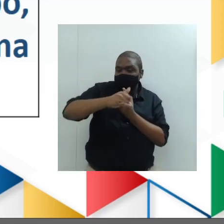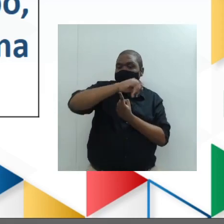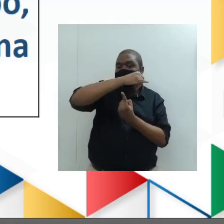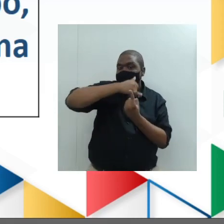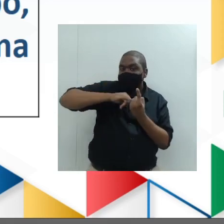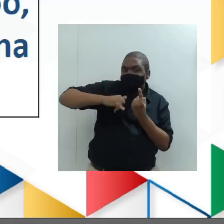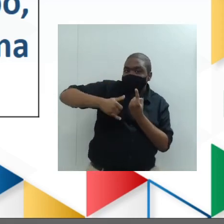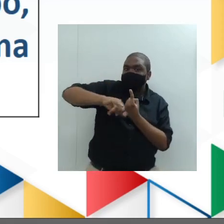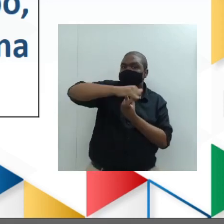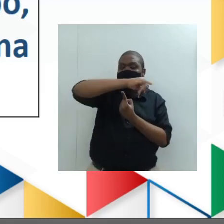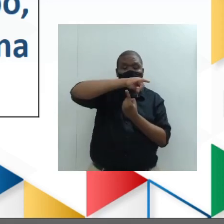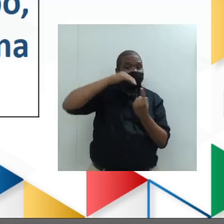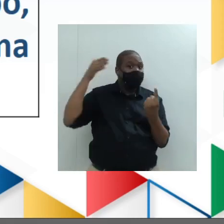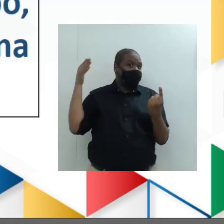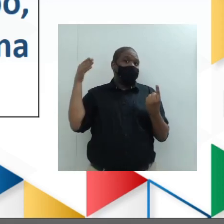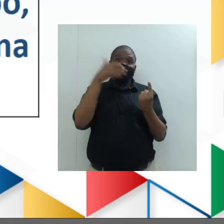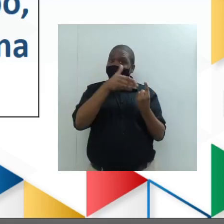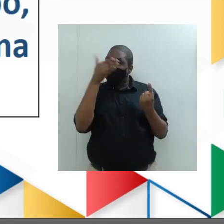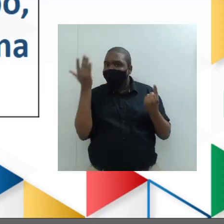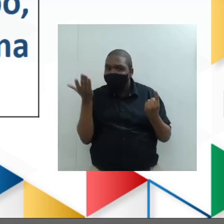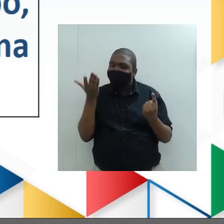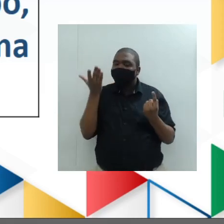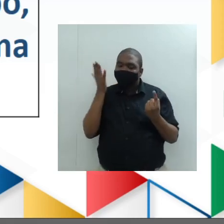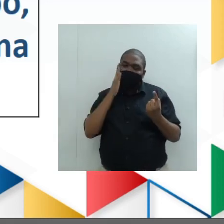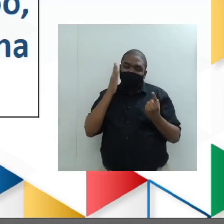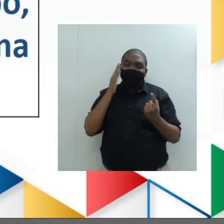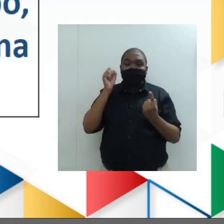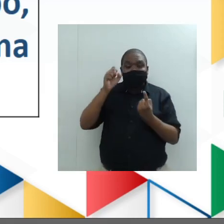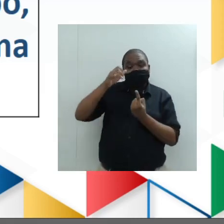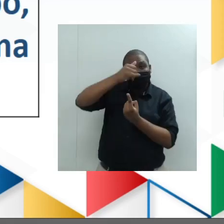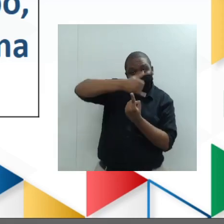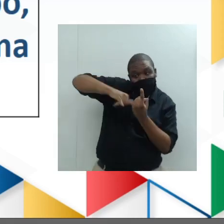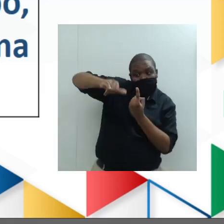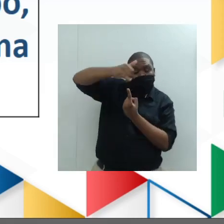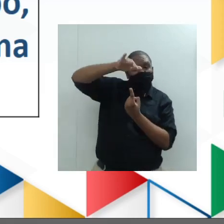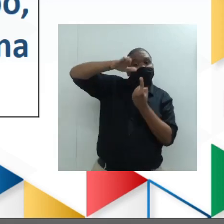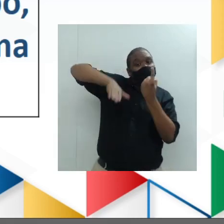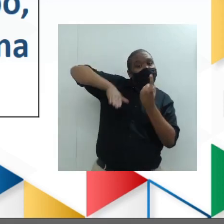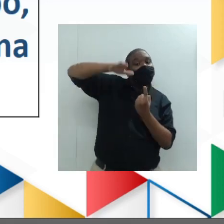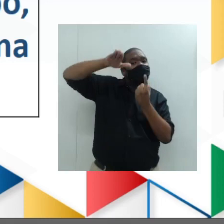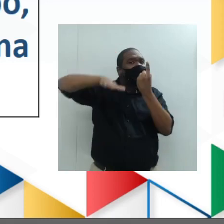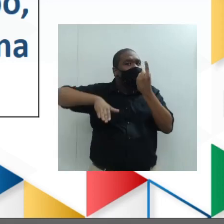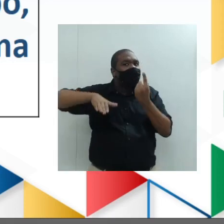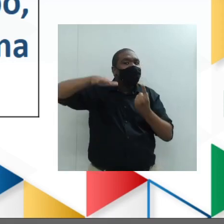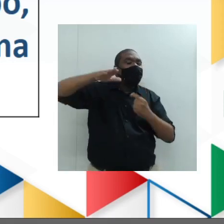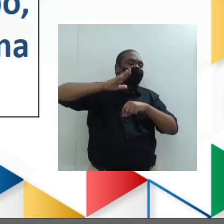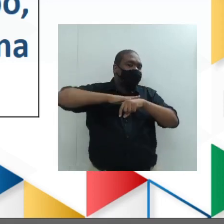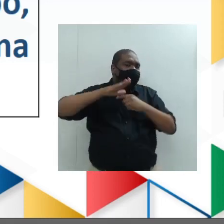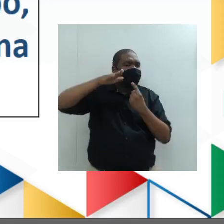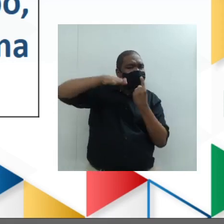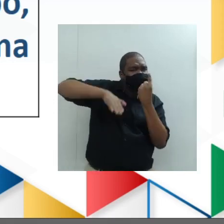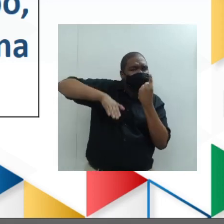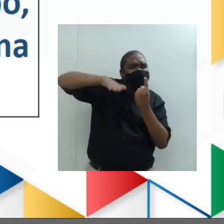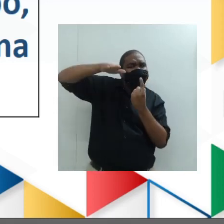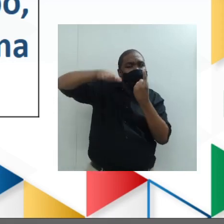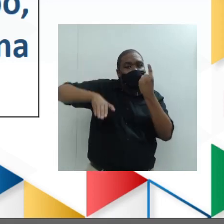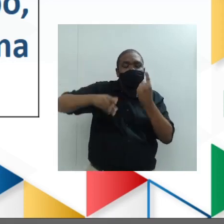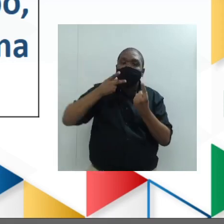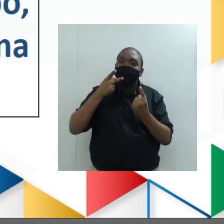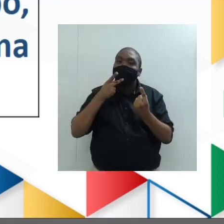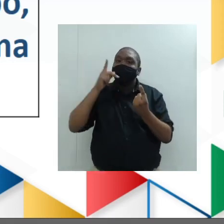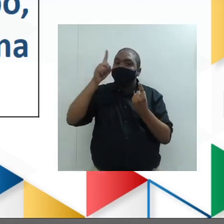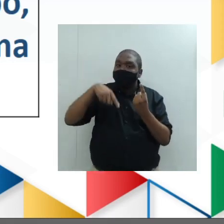uma corrente direta. Se o sentido da corrente ela variar periodicamente com o tempo, dizemos que ele